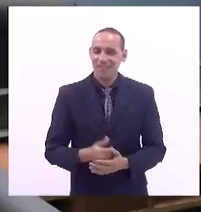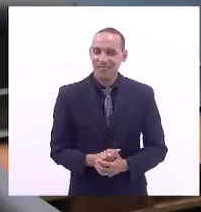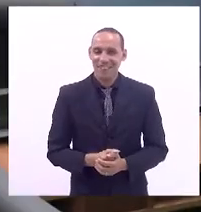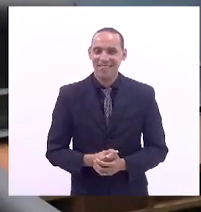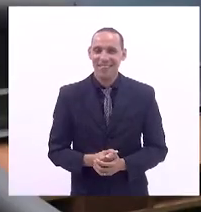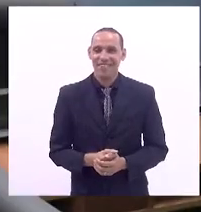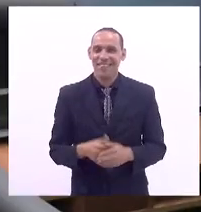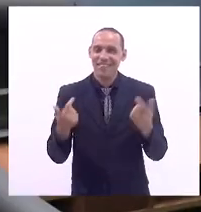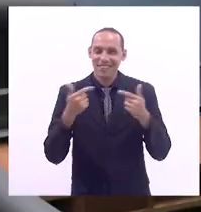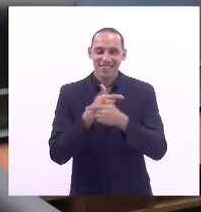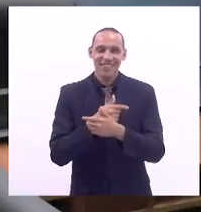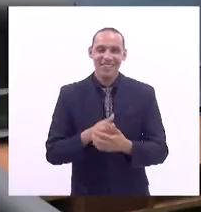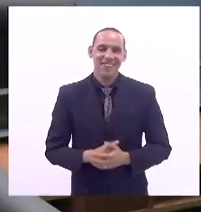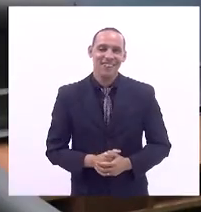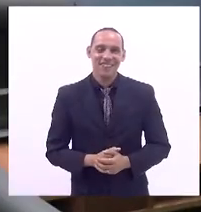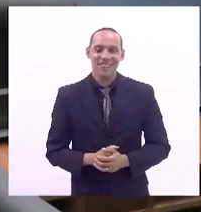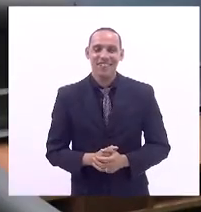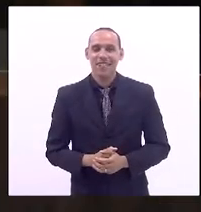e